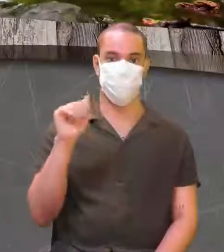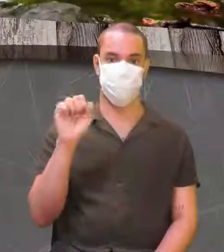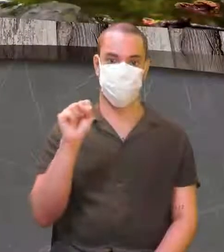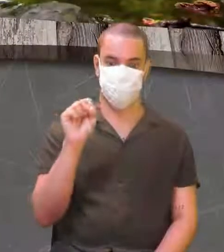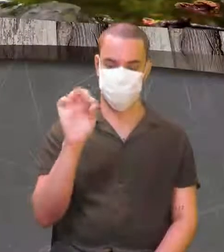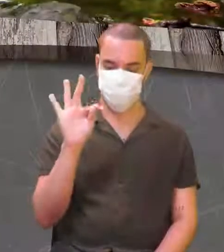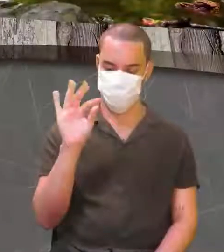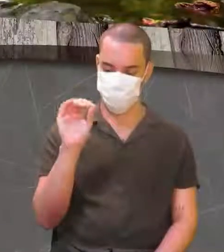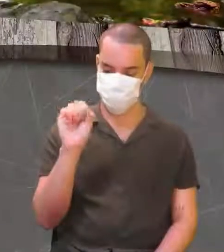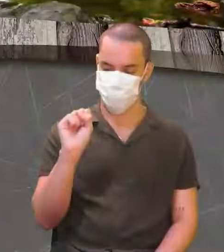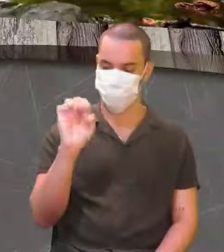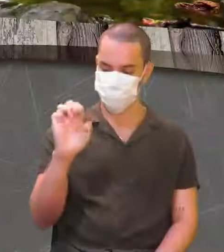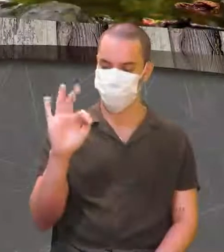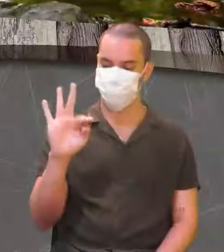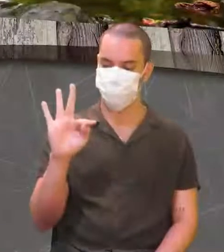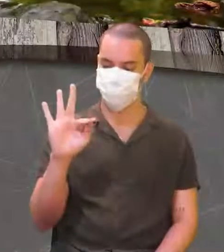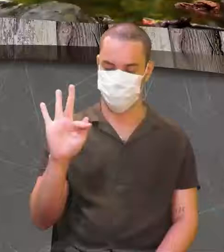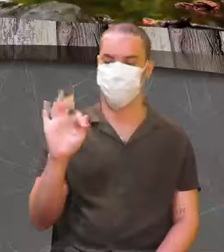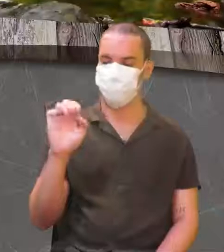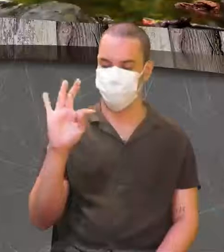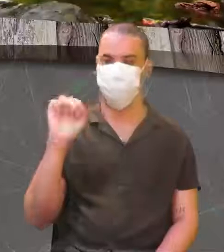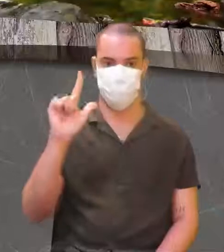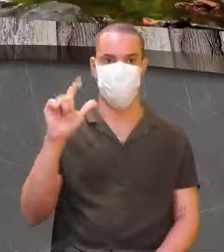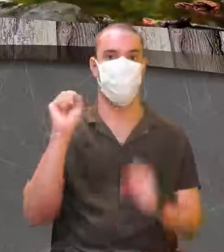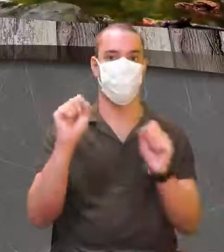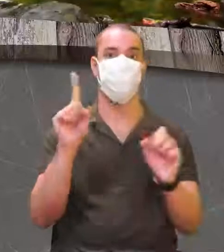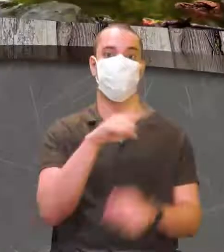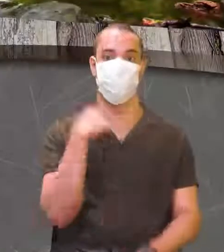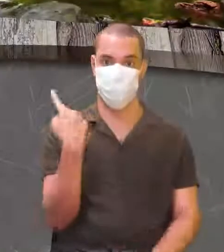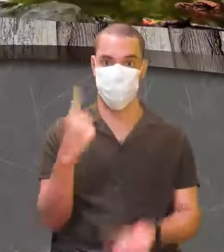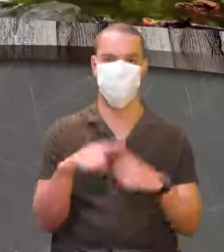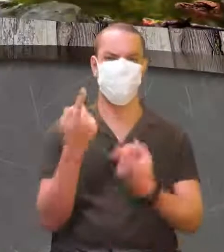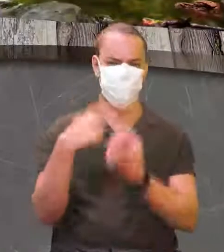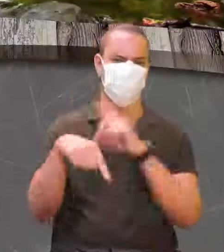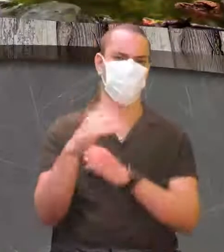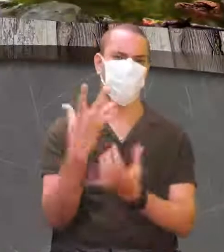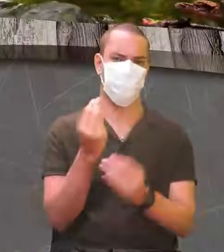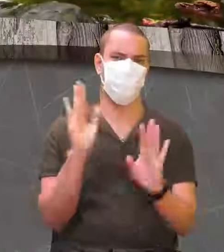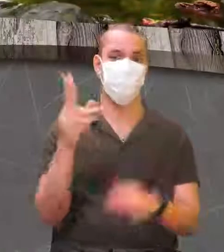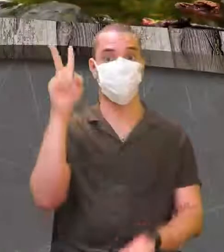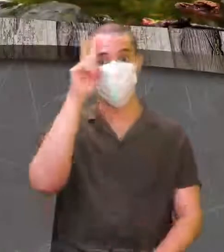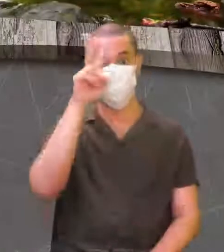pode levar à morte. Só que, graças a Deus, hoje a gente evoluiu muito. Mas vamos ver um pouquinho da